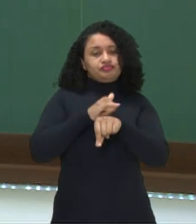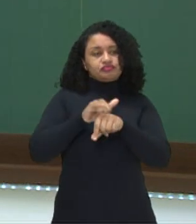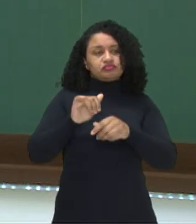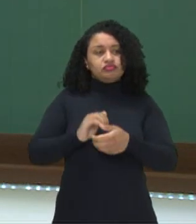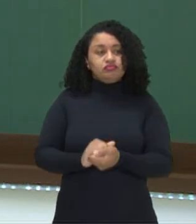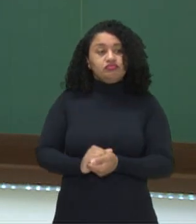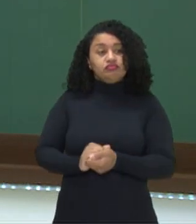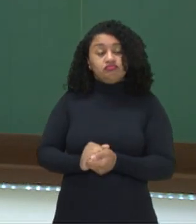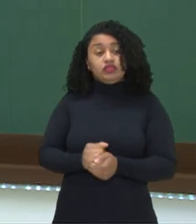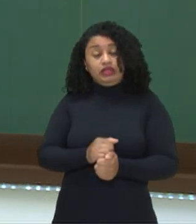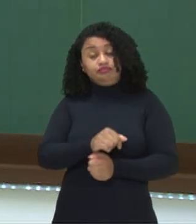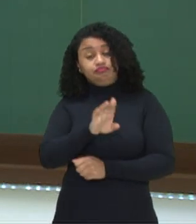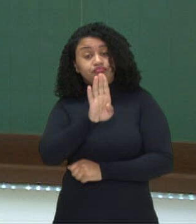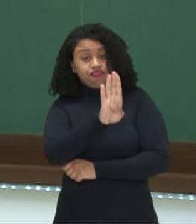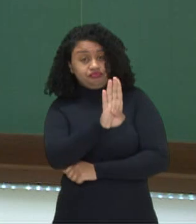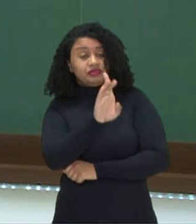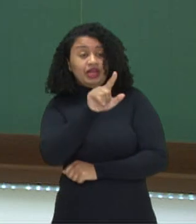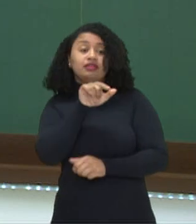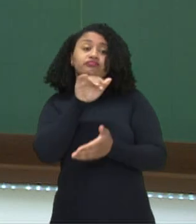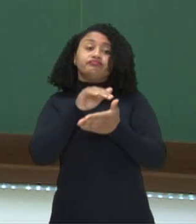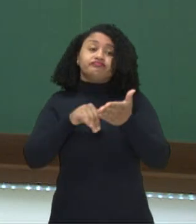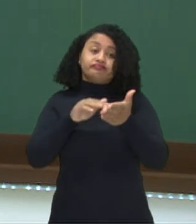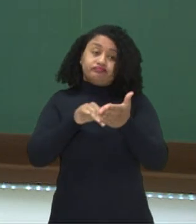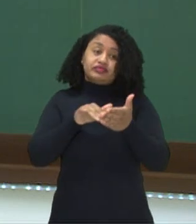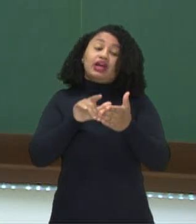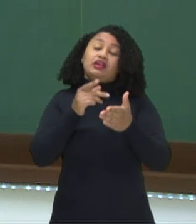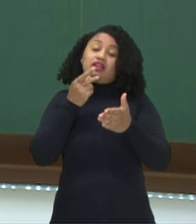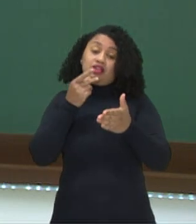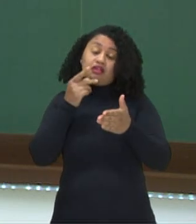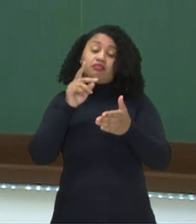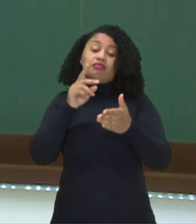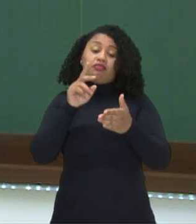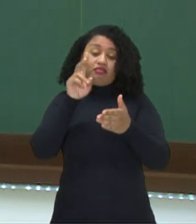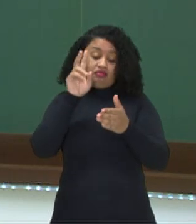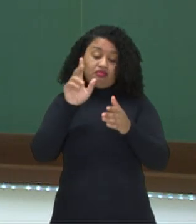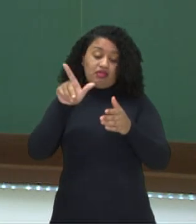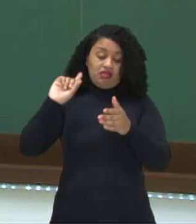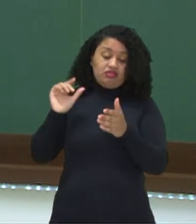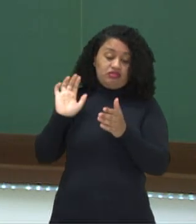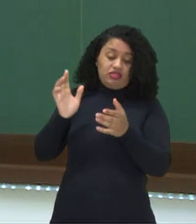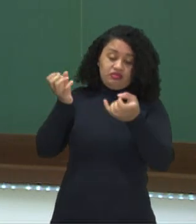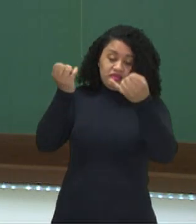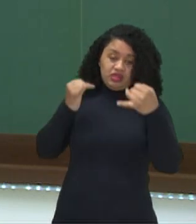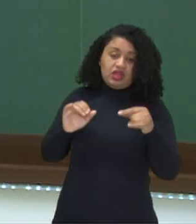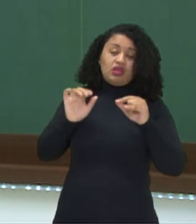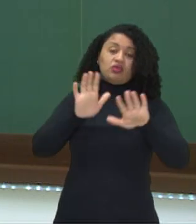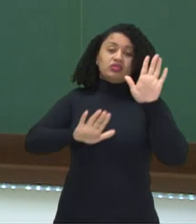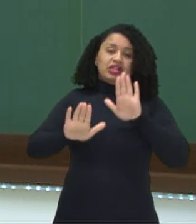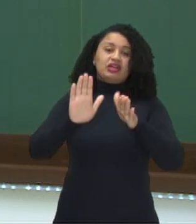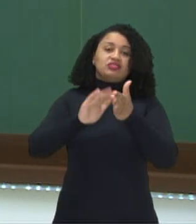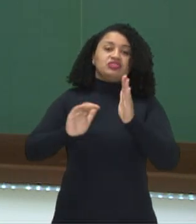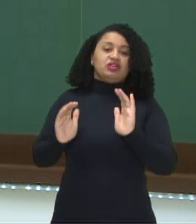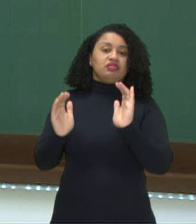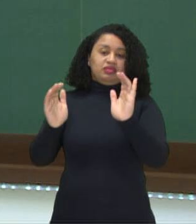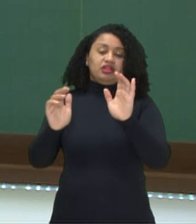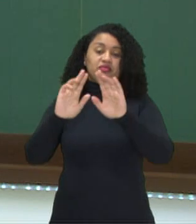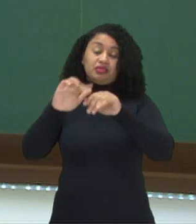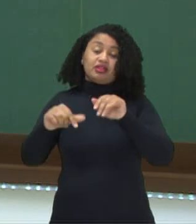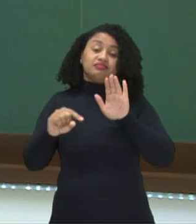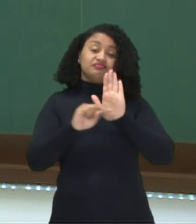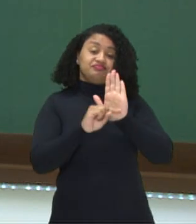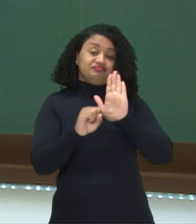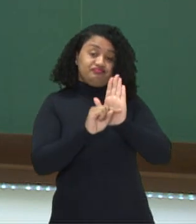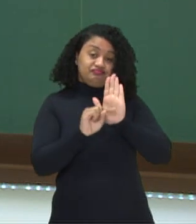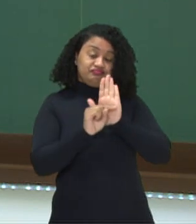uma subtração. Lembra que eu falei no início? Cuidado com a retirada do parênteses por conta do sinal